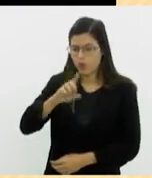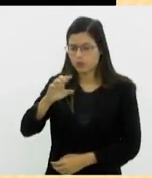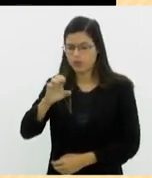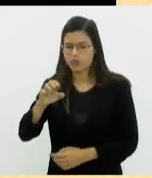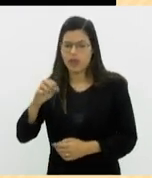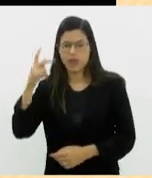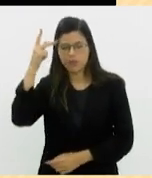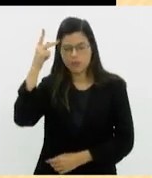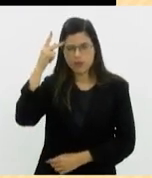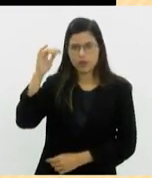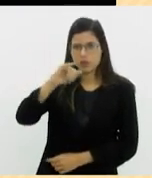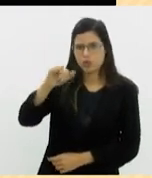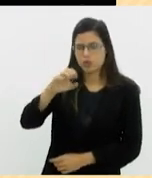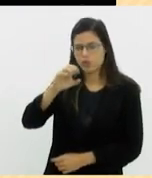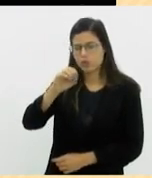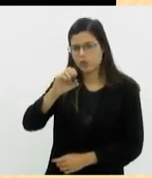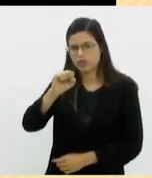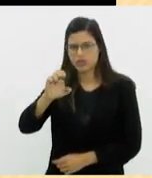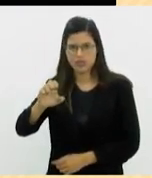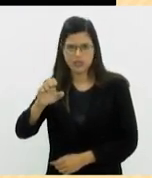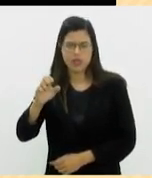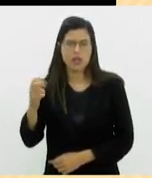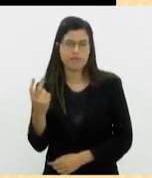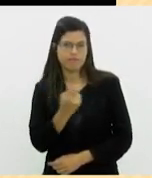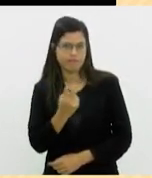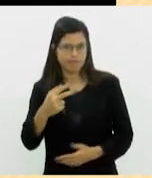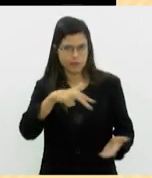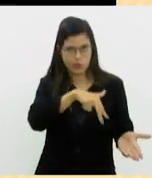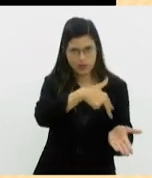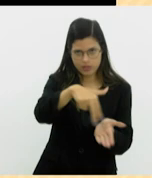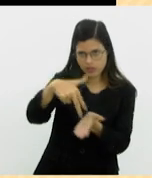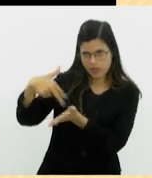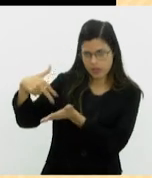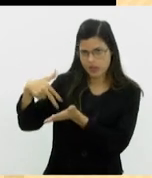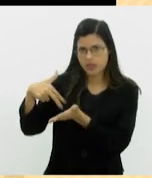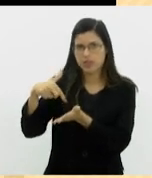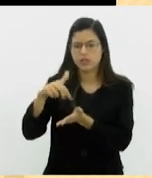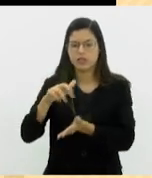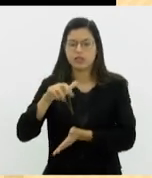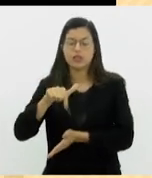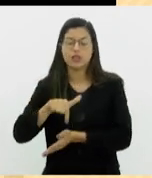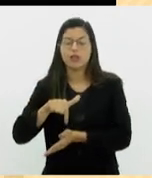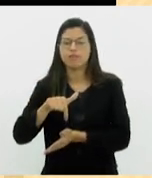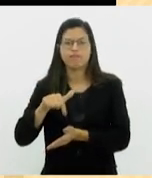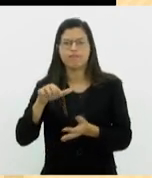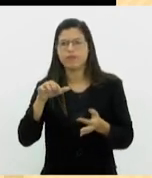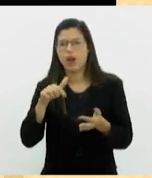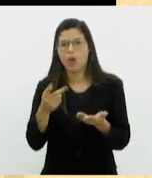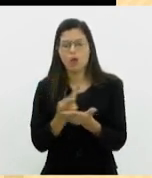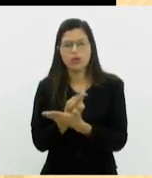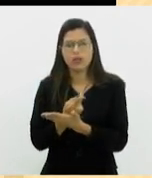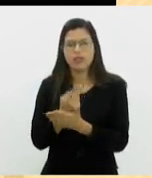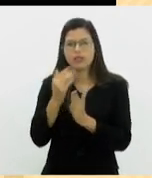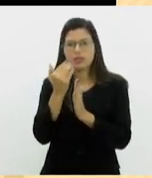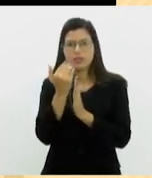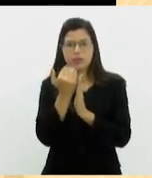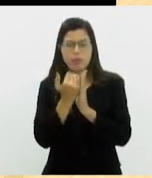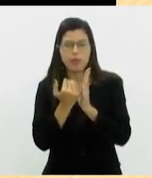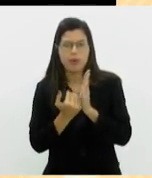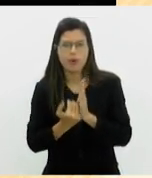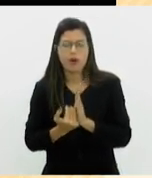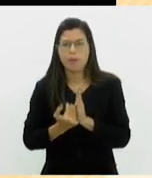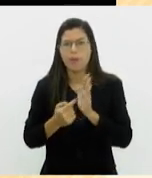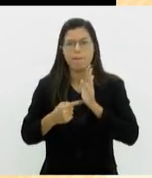paulista José Miguel Wisnik. As duas coreografias de Rodrigo Pederneiras se reúnem neste programa e traduzem